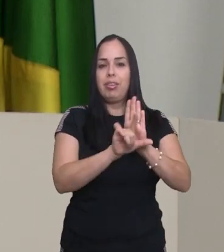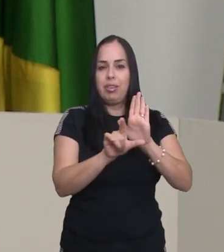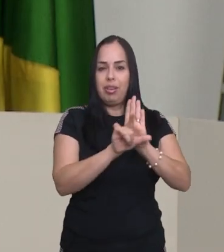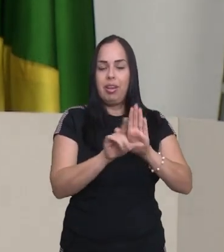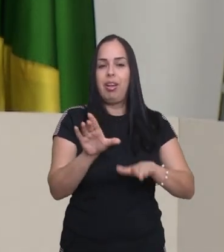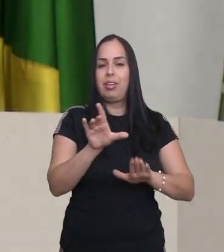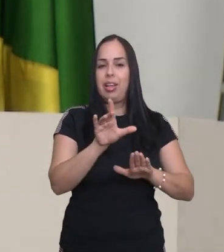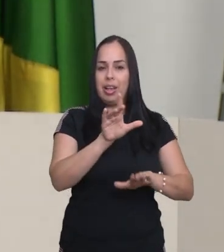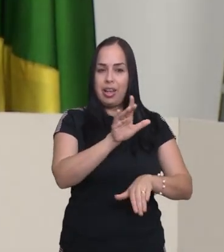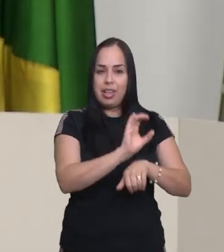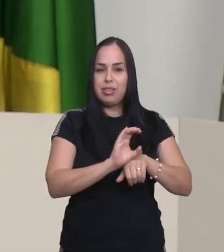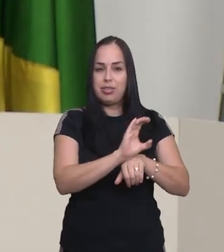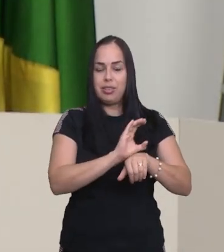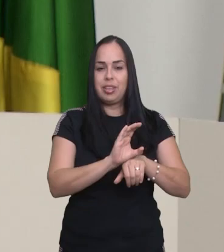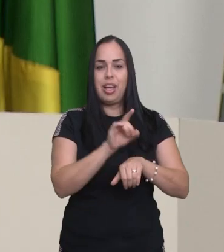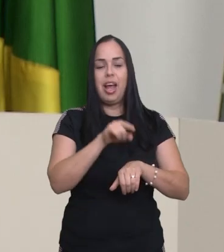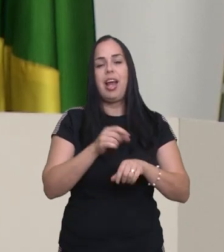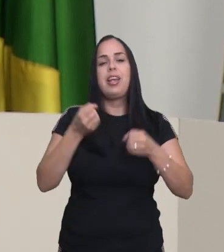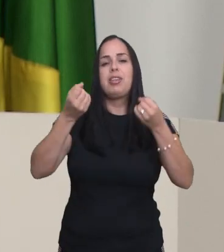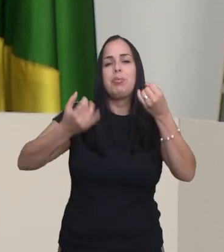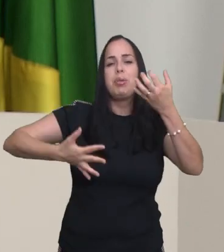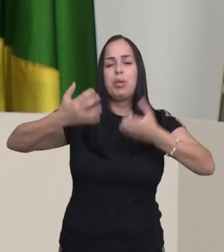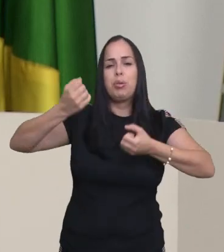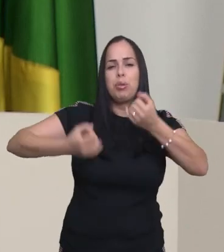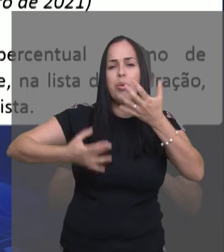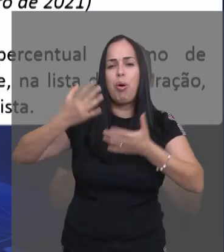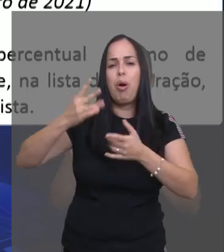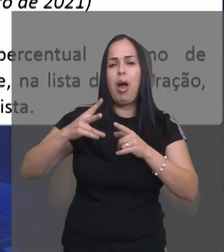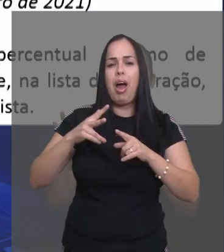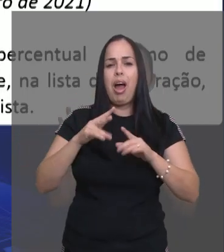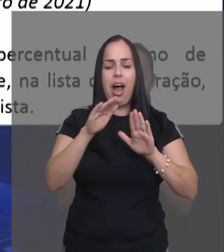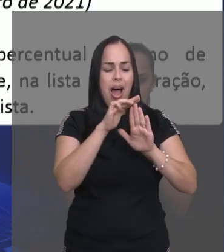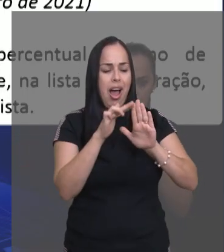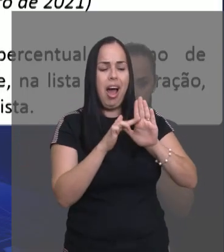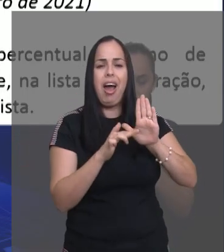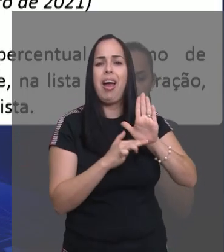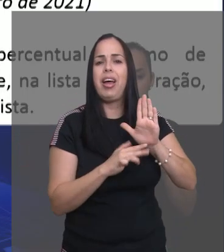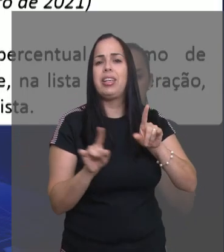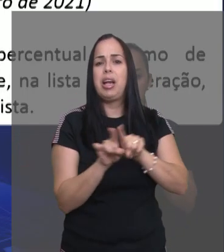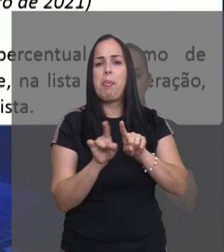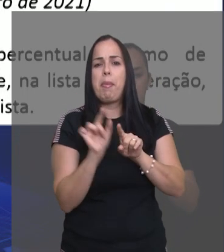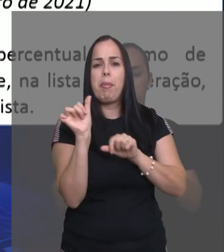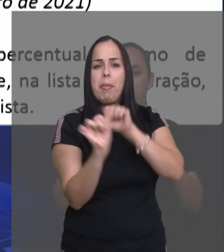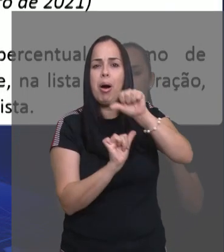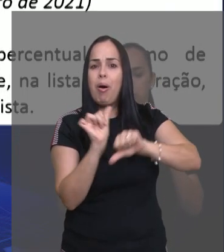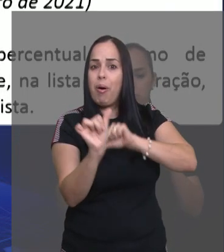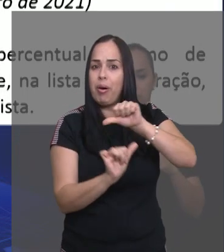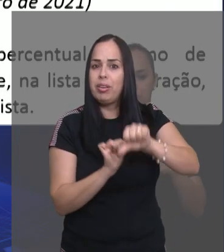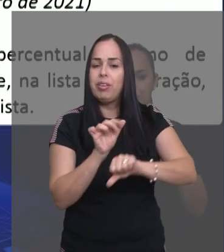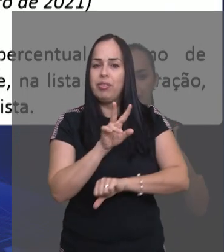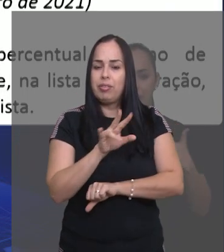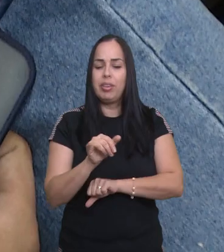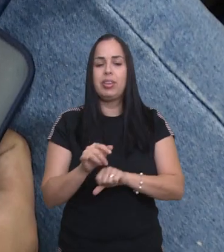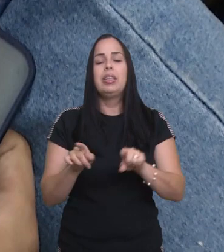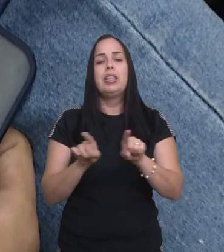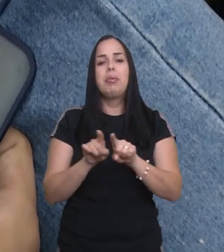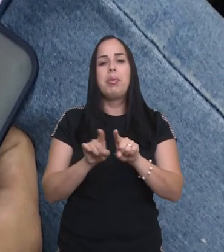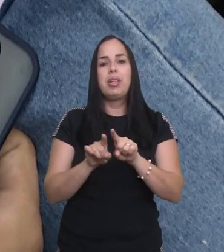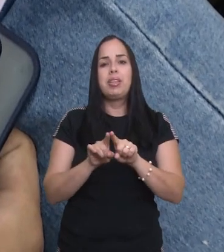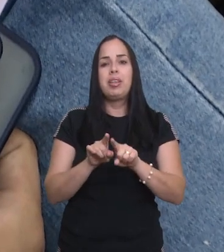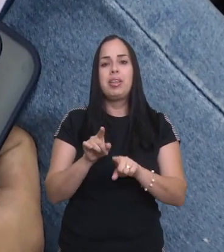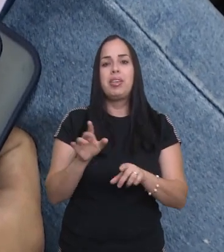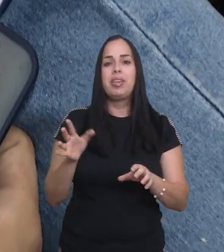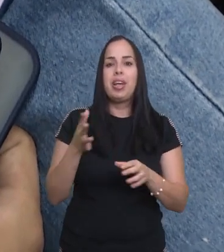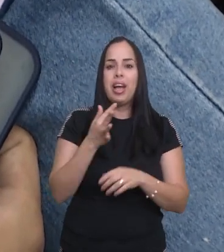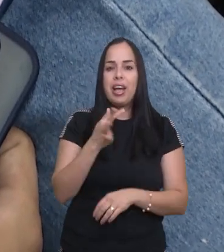no plenário, Gabriela fez esclarecimentos sobre as regras e as mudanças que irão acontecer nas eleições deste ano. Destaque